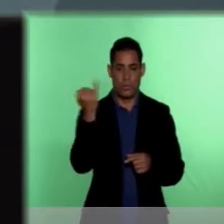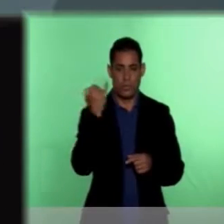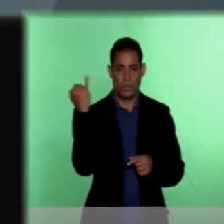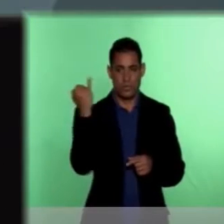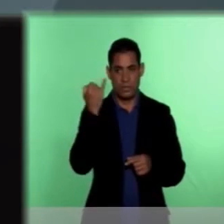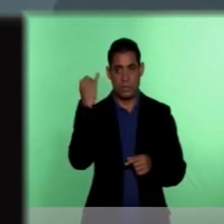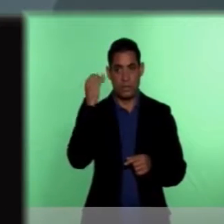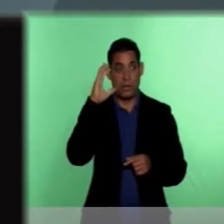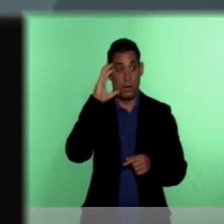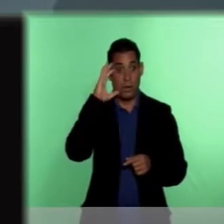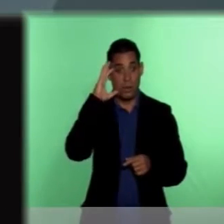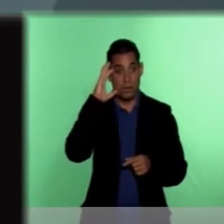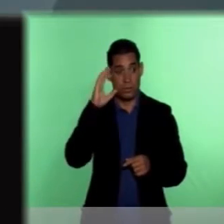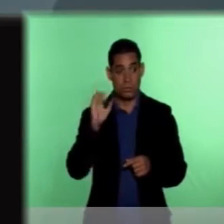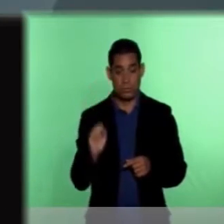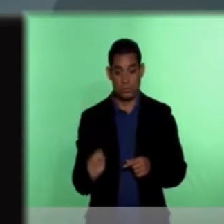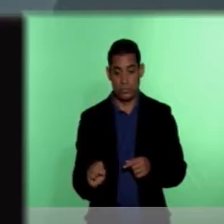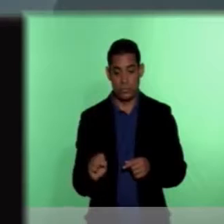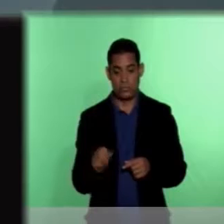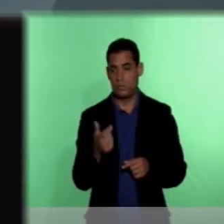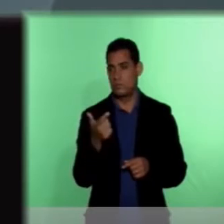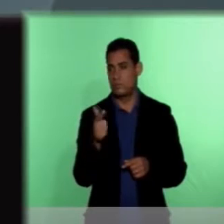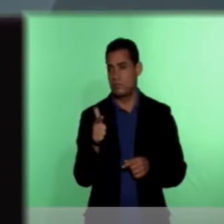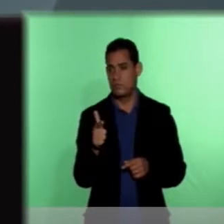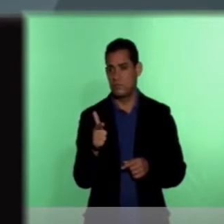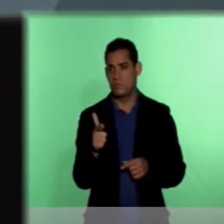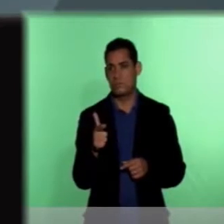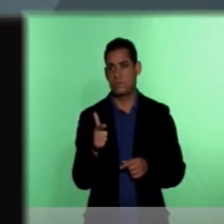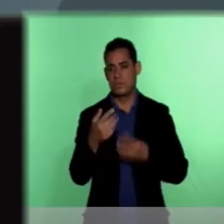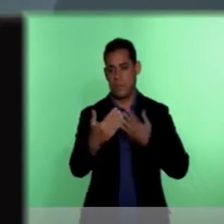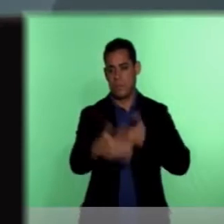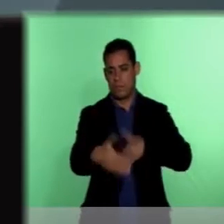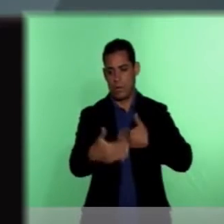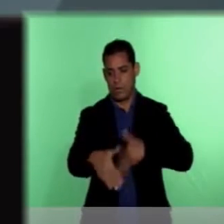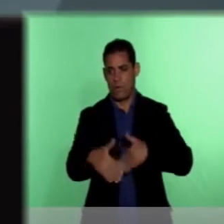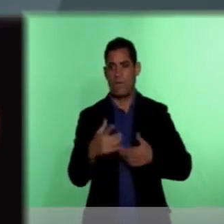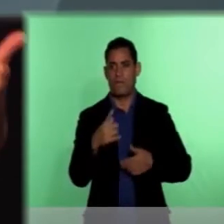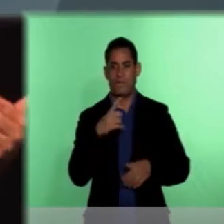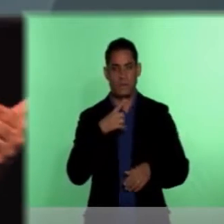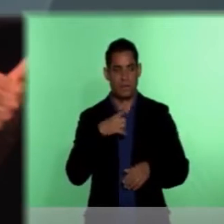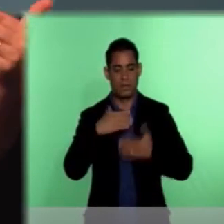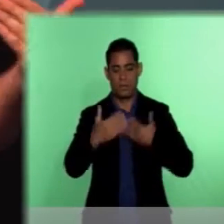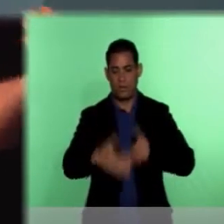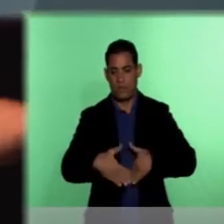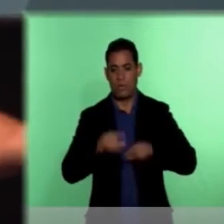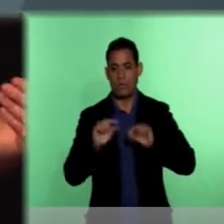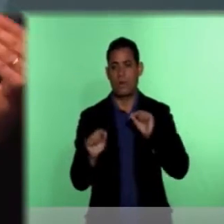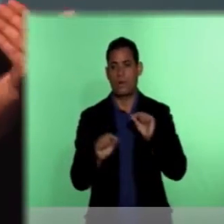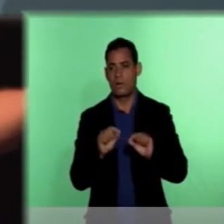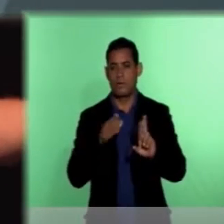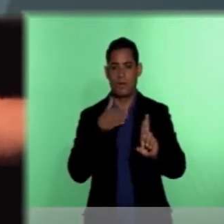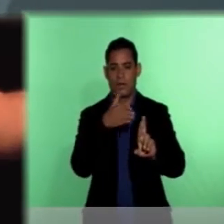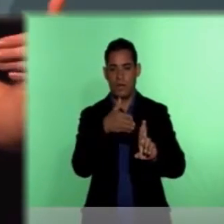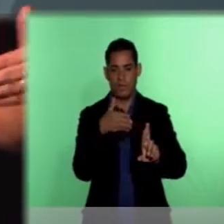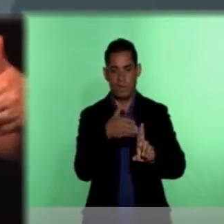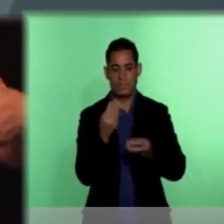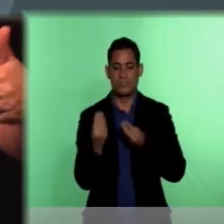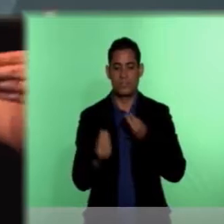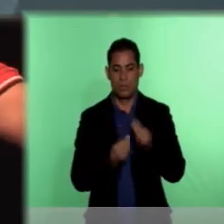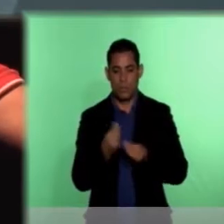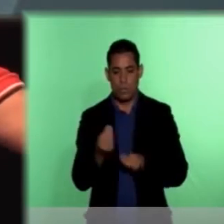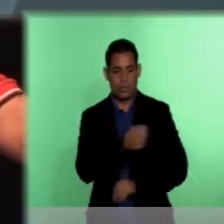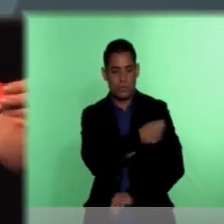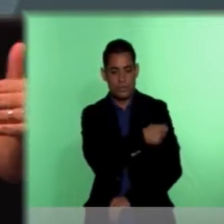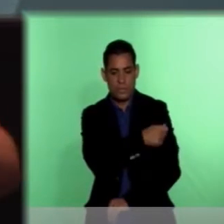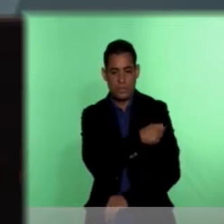Sul chegaram à conclusão de que não dá para educar para os testes. Os testes servem para que a gente tenha uma referência de como